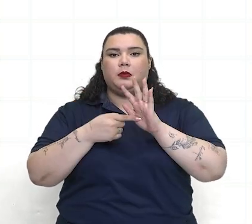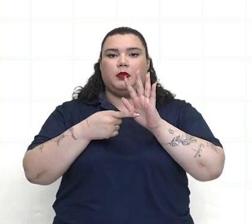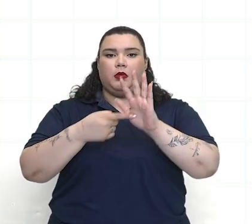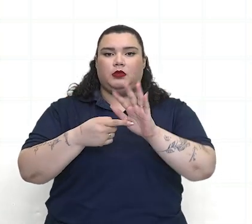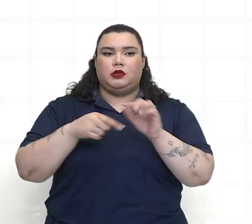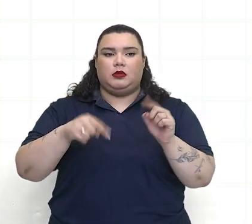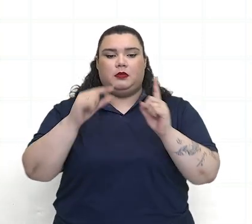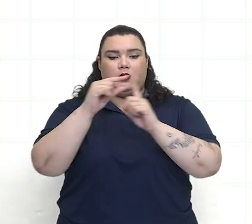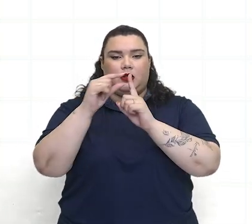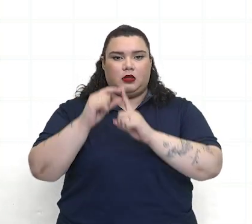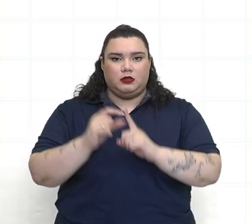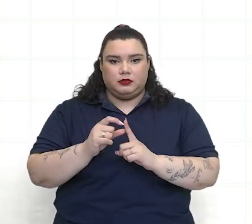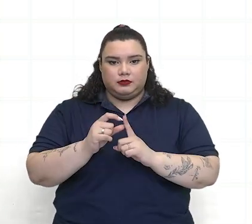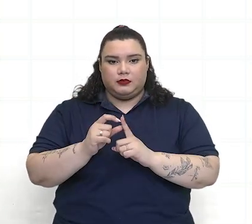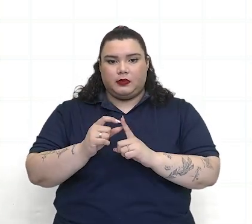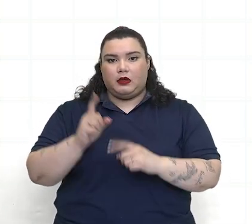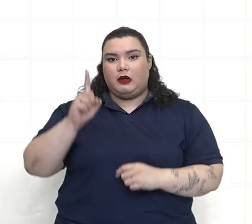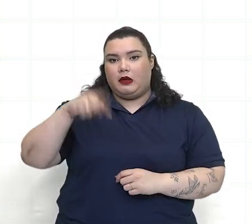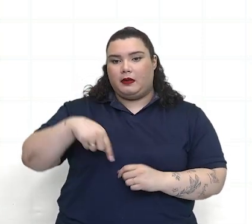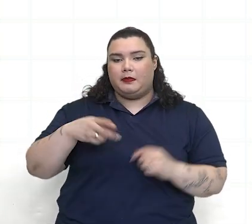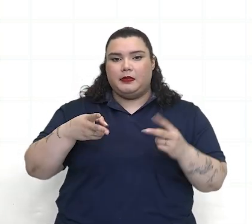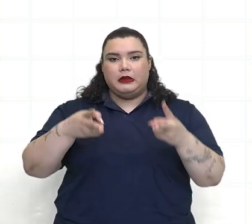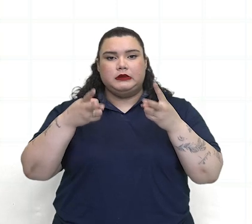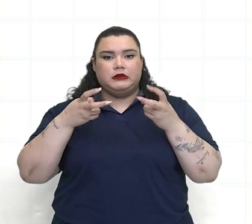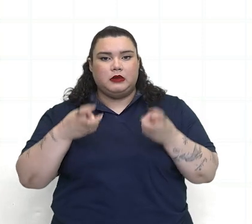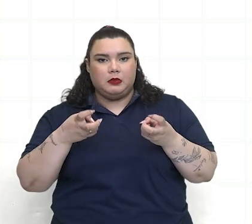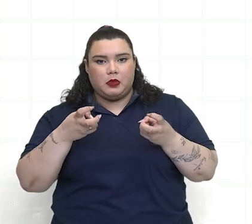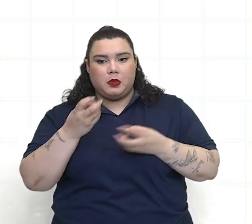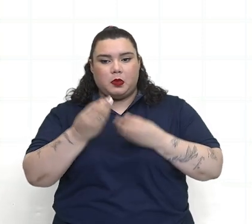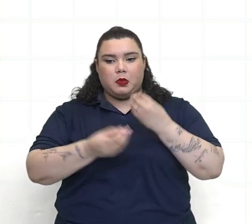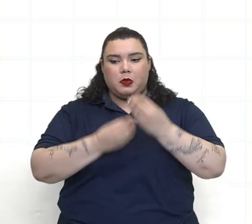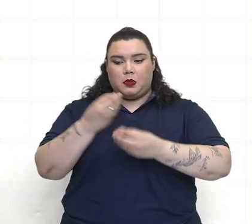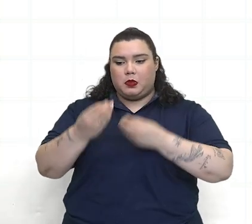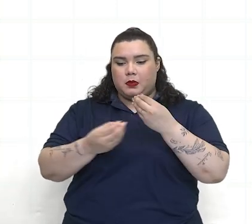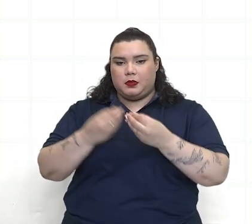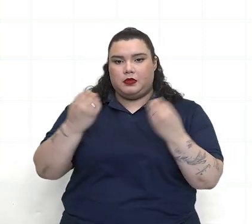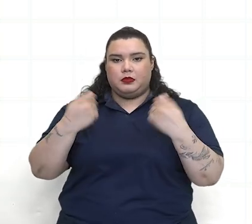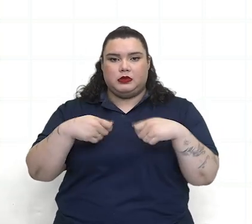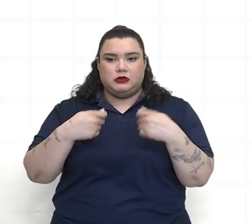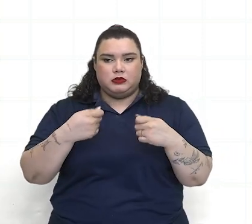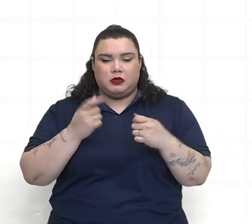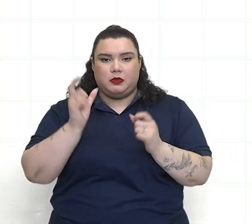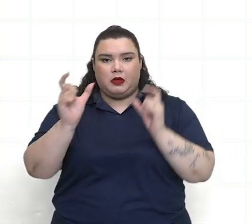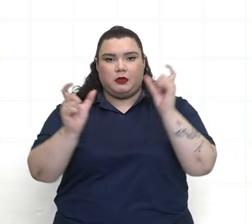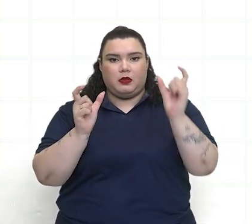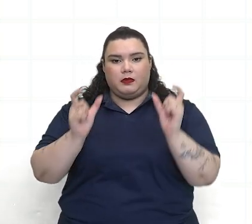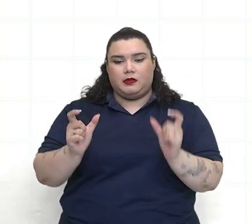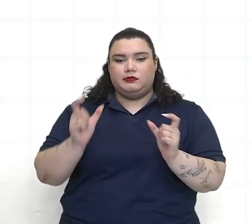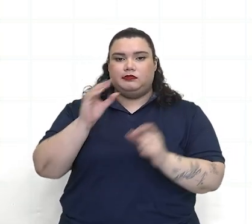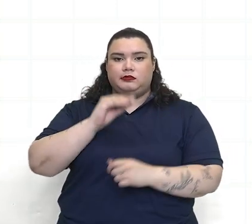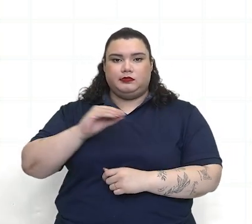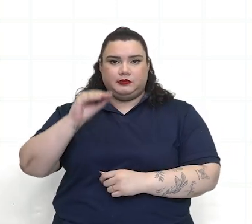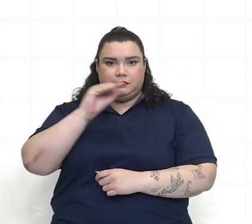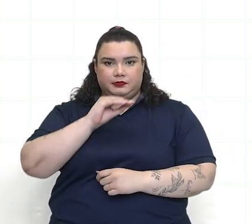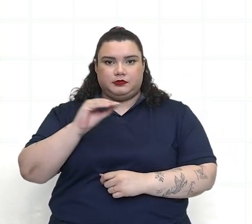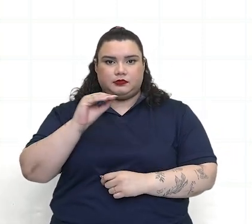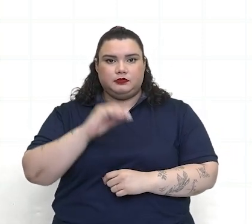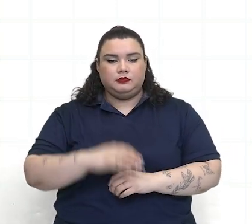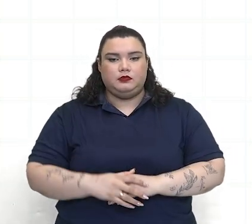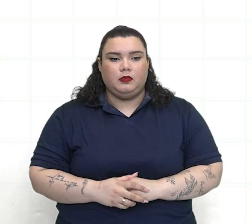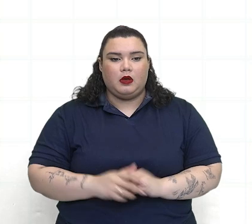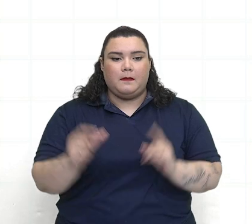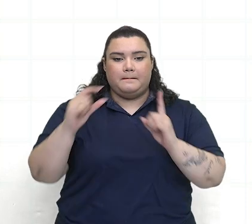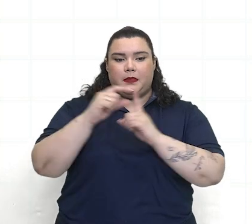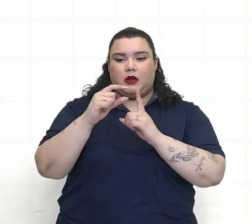essas palavras? É para você observar como você deve pronunciar cada palavra. Veja, a